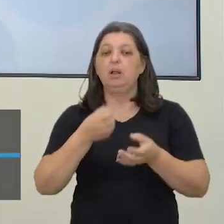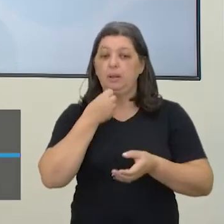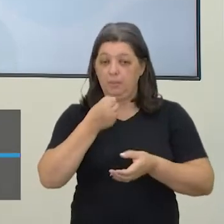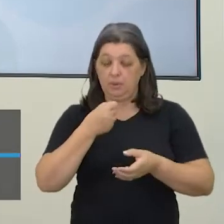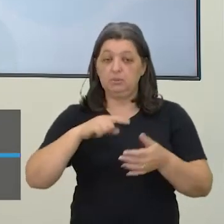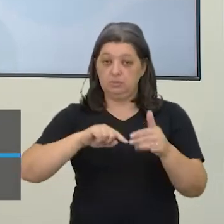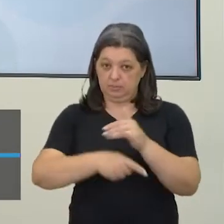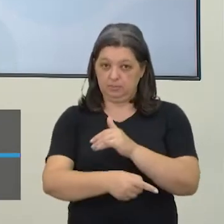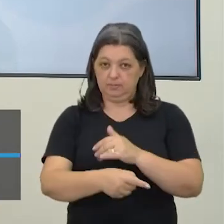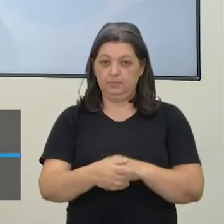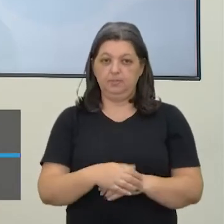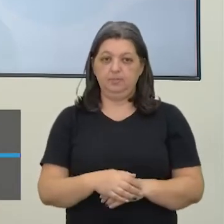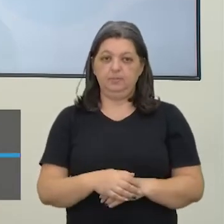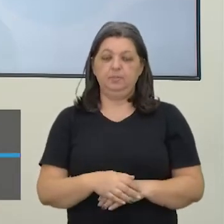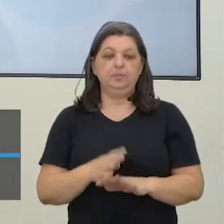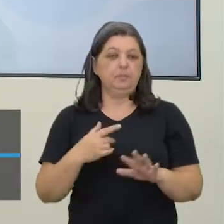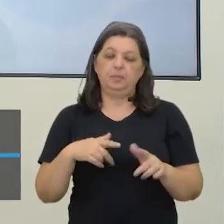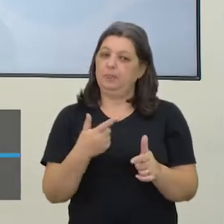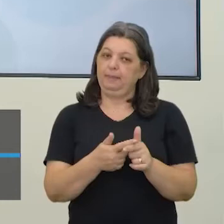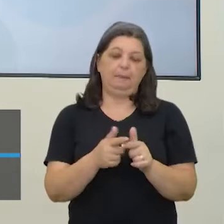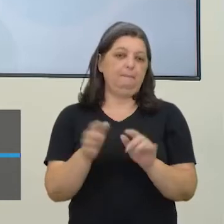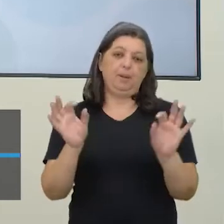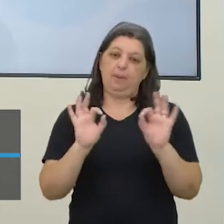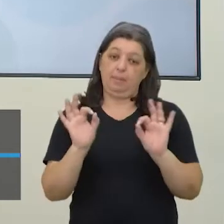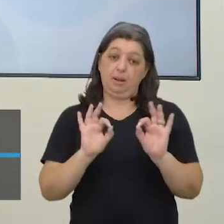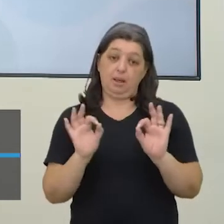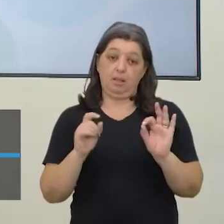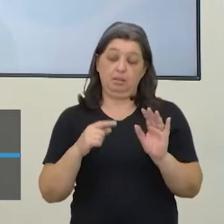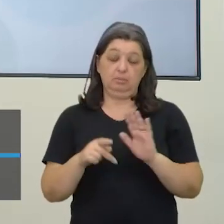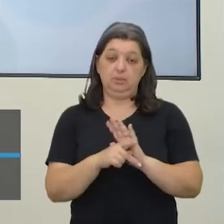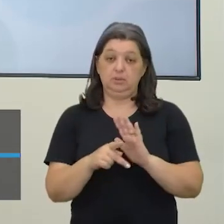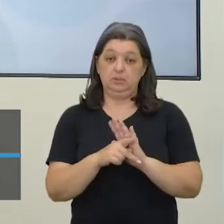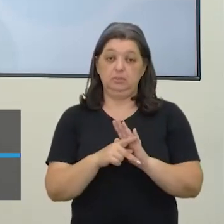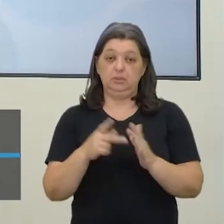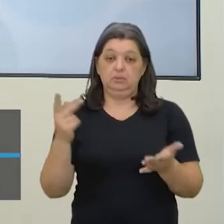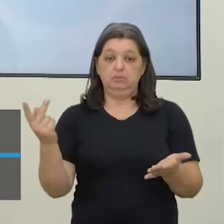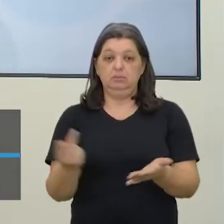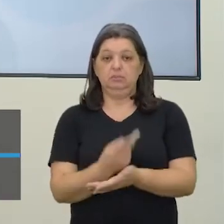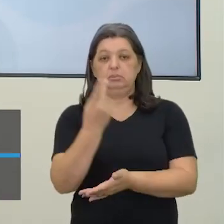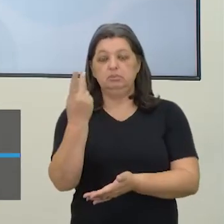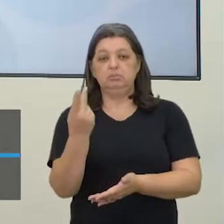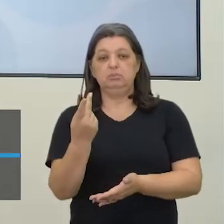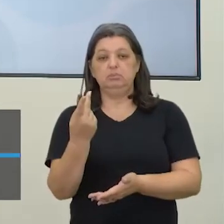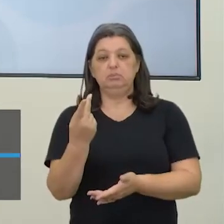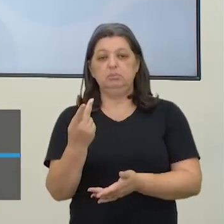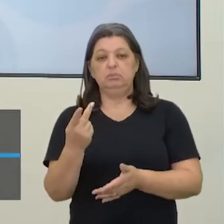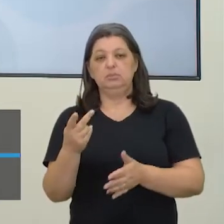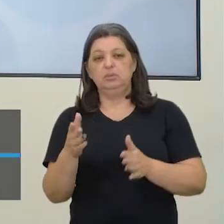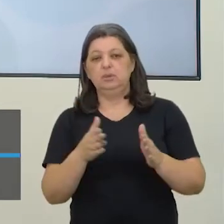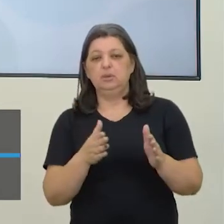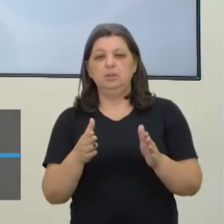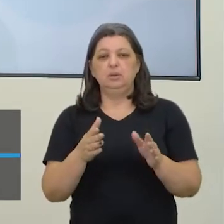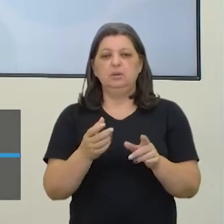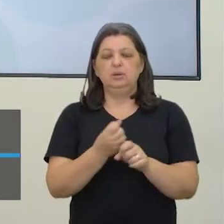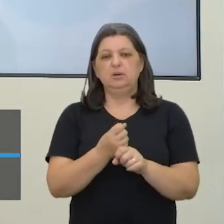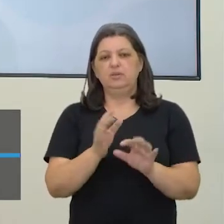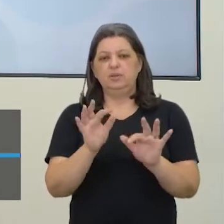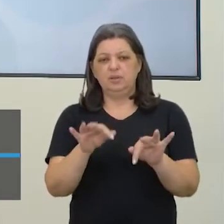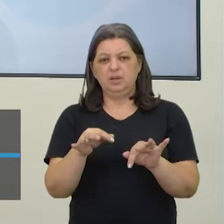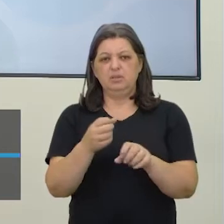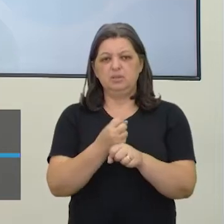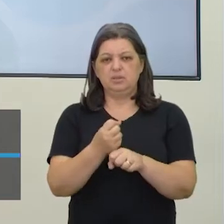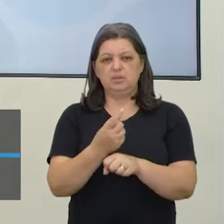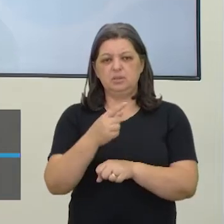não sabe, não tem nenhum problema. Foram acidentes que ocorreram, se eu não me engano, no final dos anos 70, começo dos 80, de